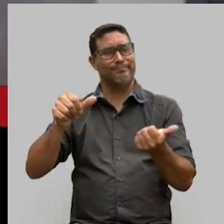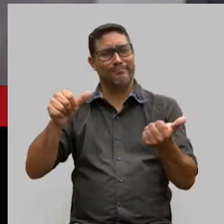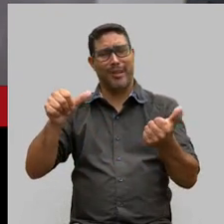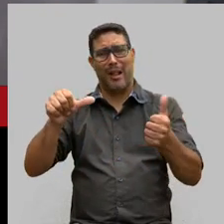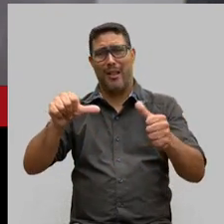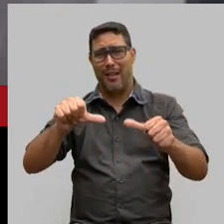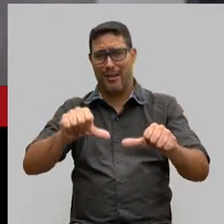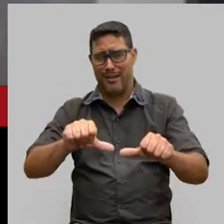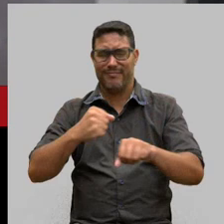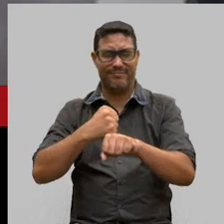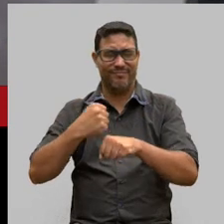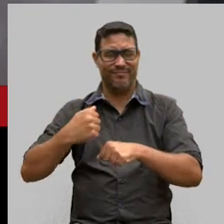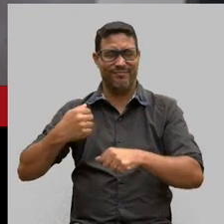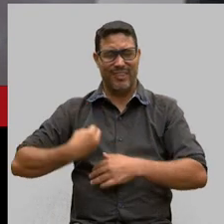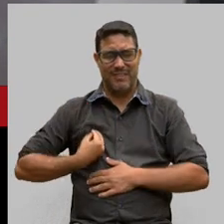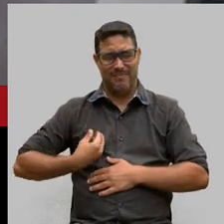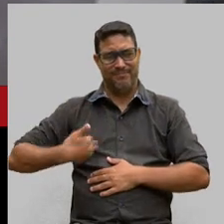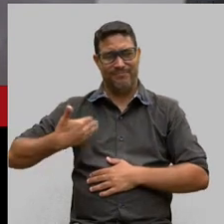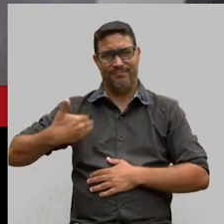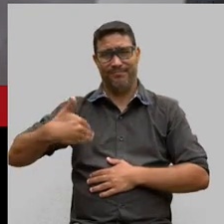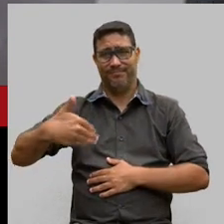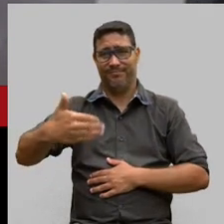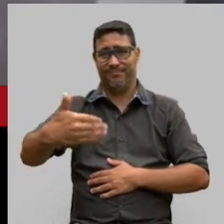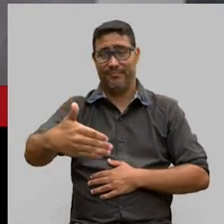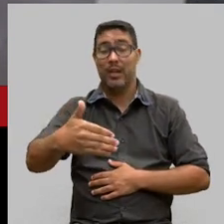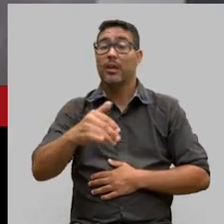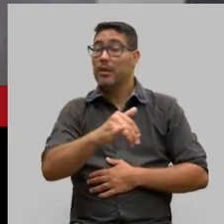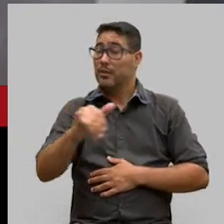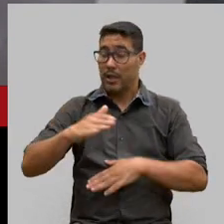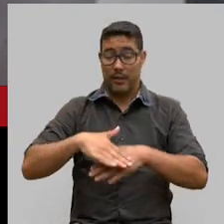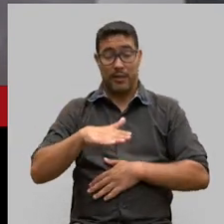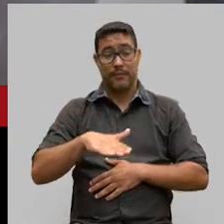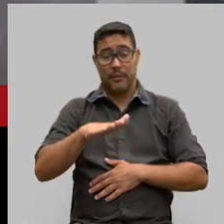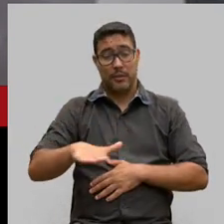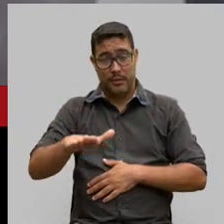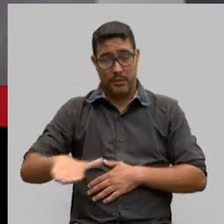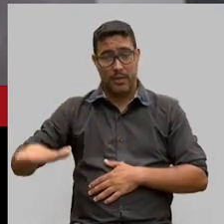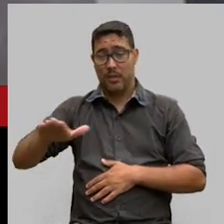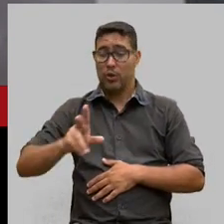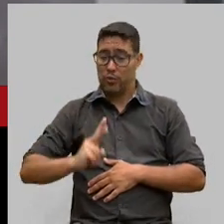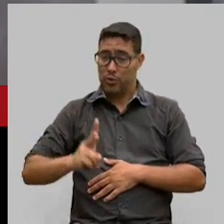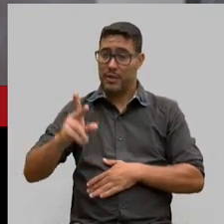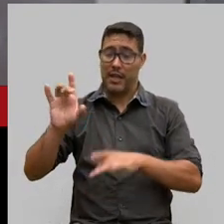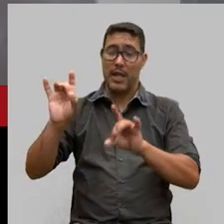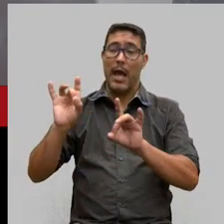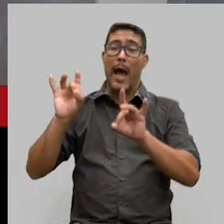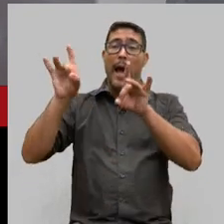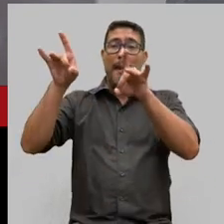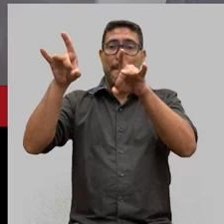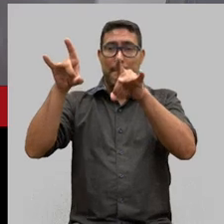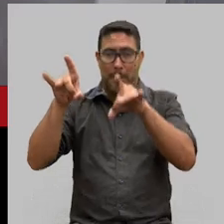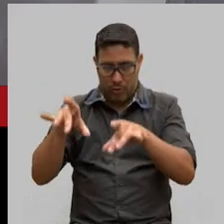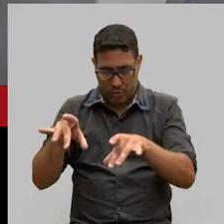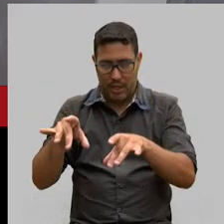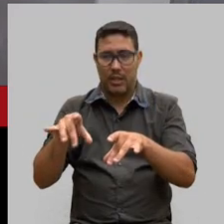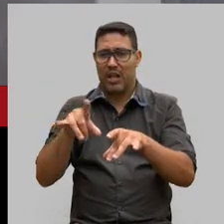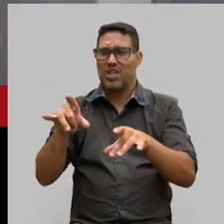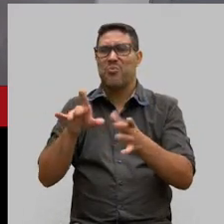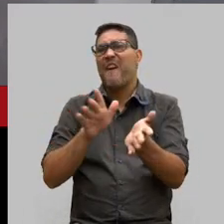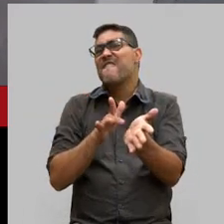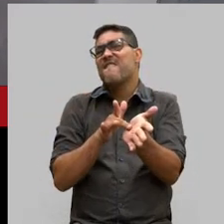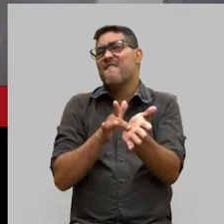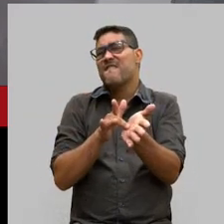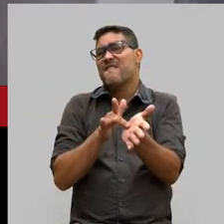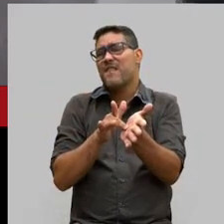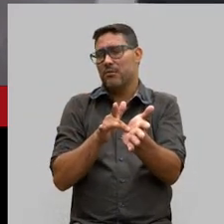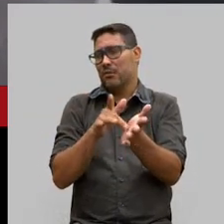vida e se essas crianças continuarem a serem abandonadas dentro de uma falsa política de inclusão